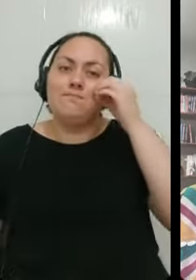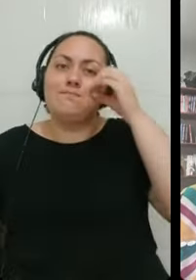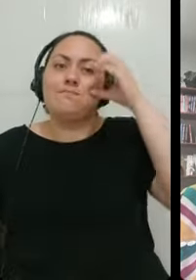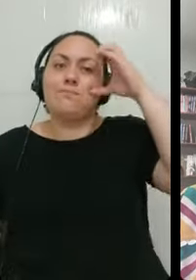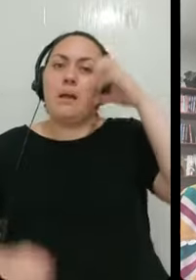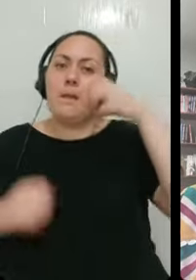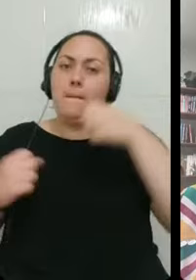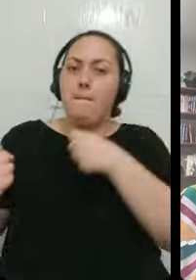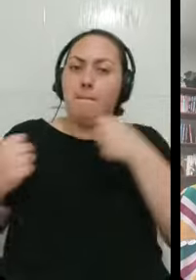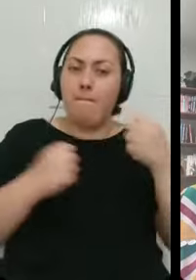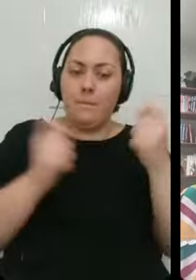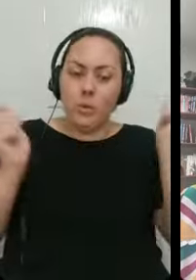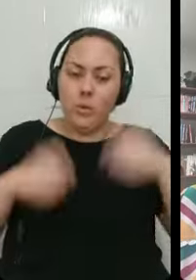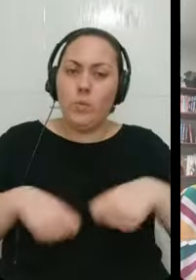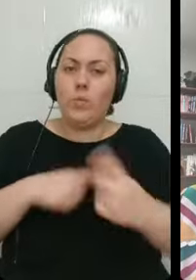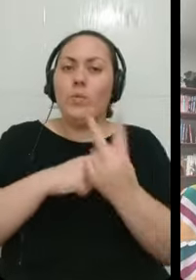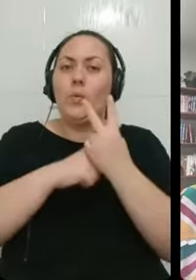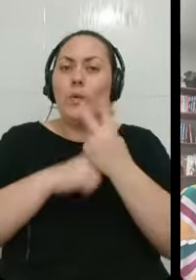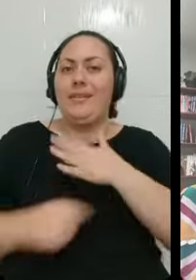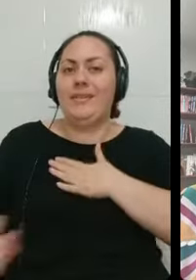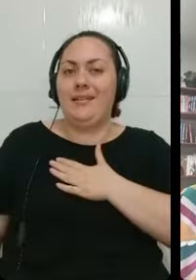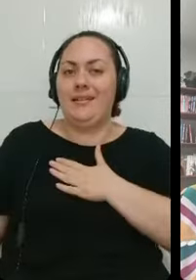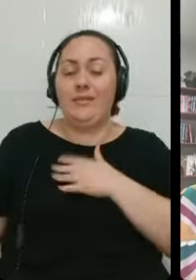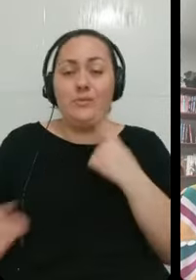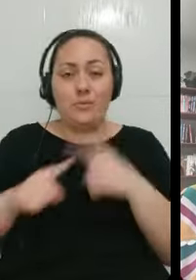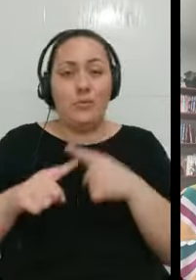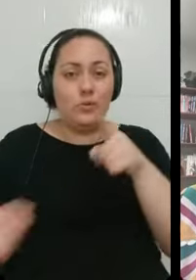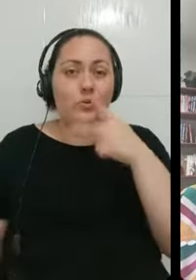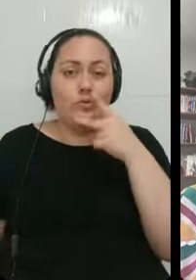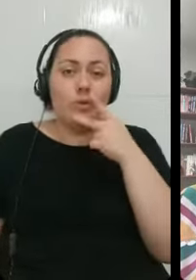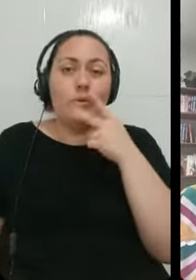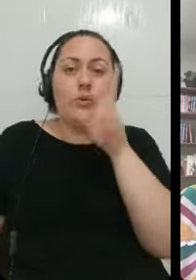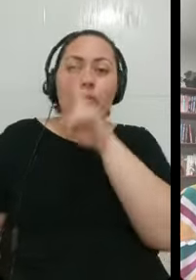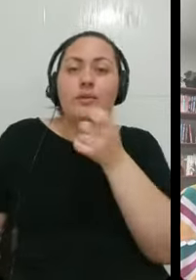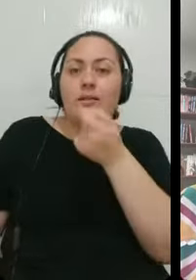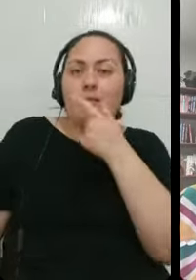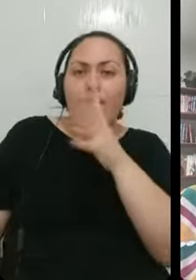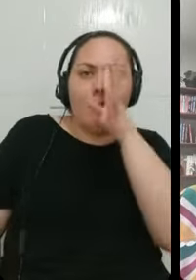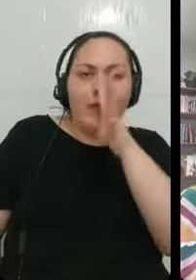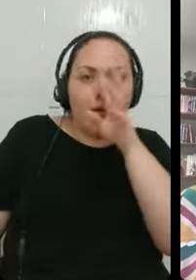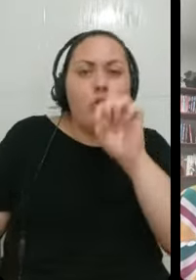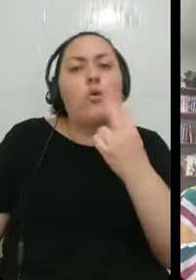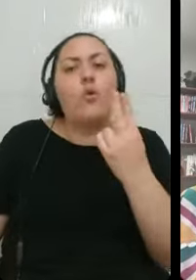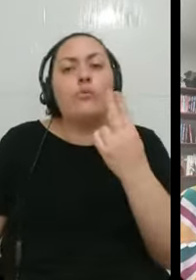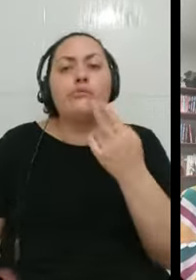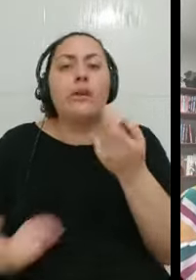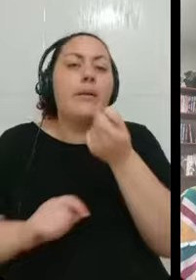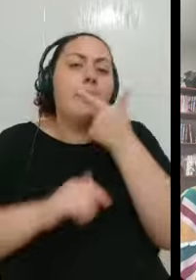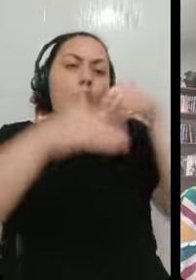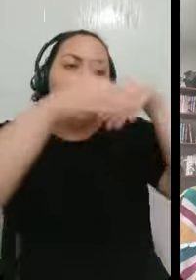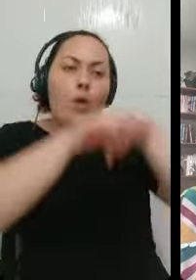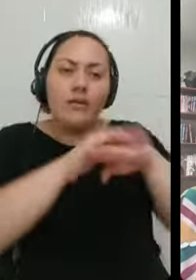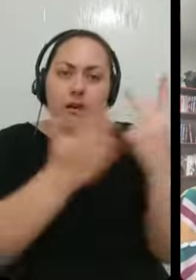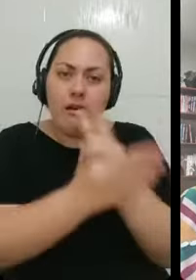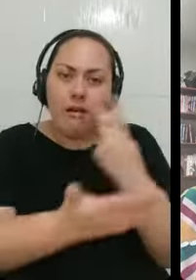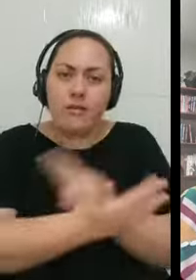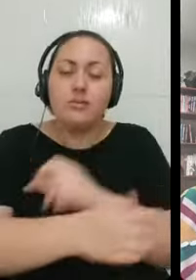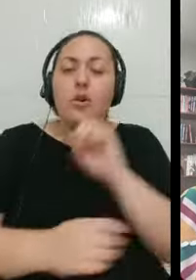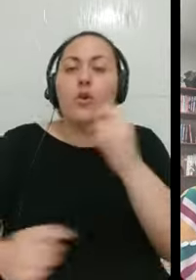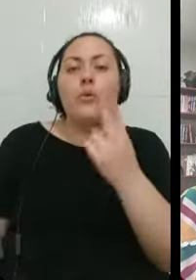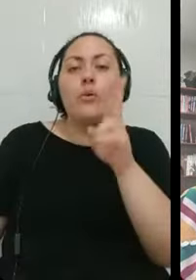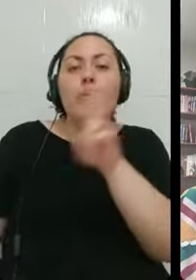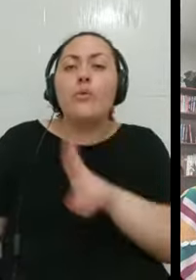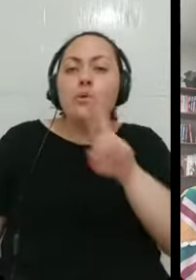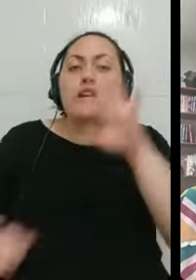autocuidado também, né? Porque acho que quando tu diz assim, uso indiscriminado das medicações ou armazenamento incorreto, ou uso indiscriminado dos chás